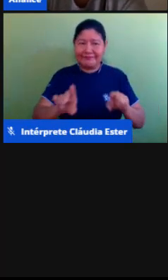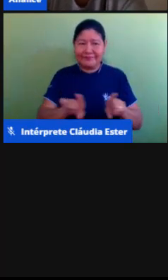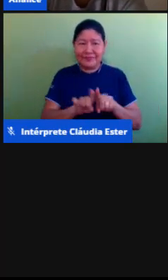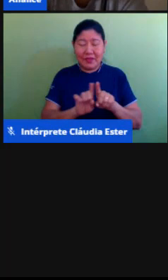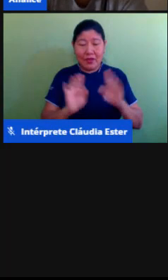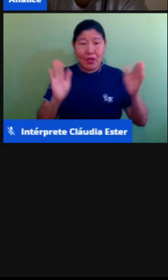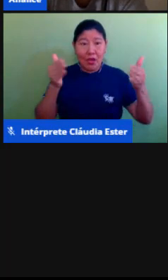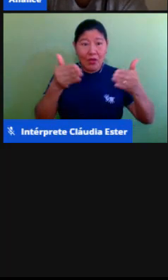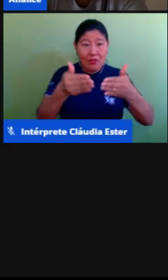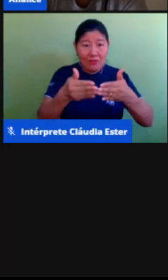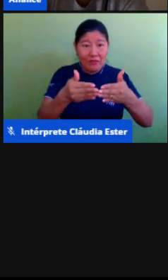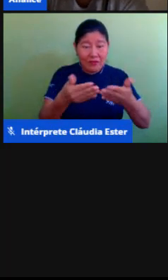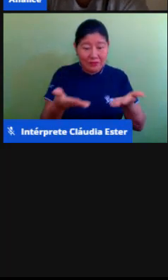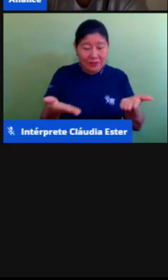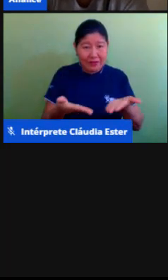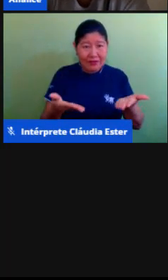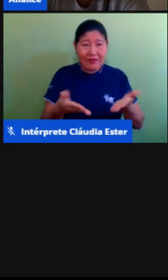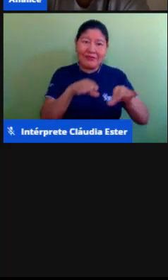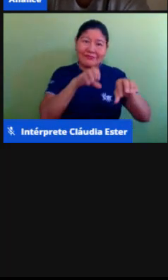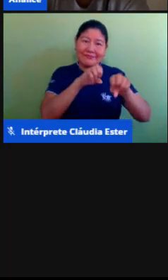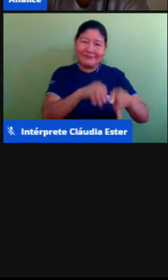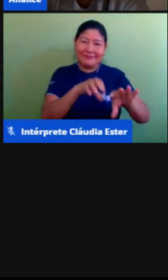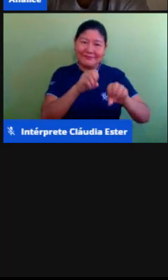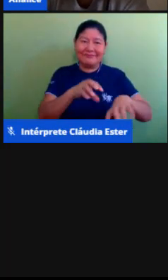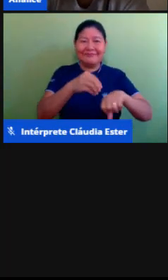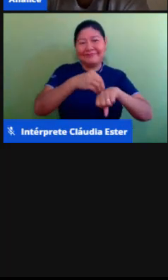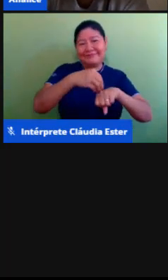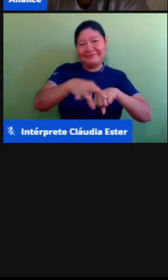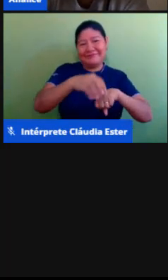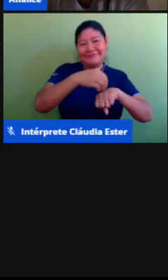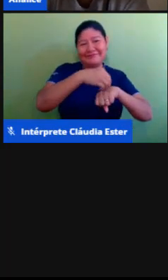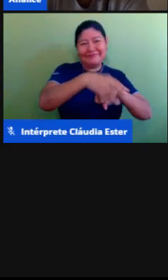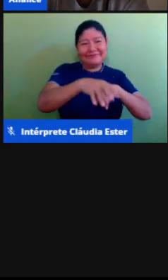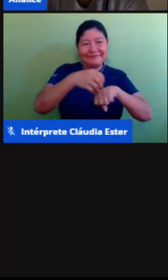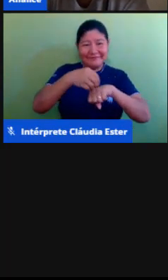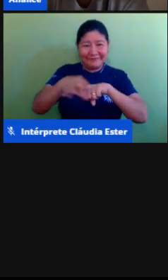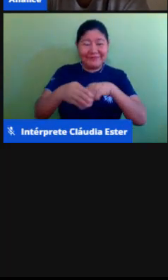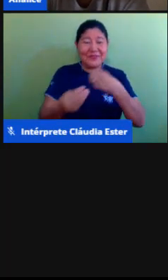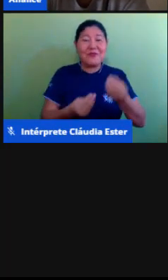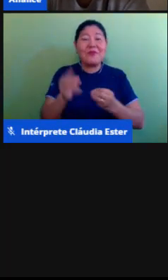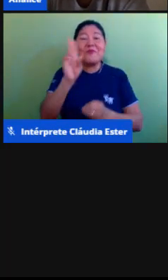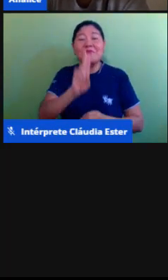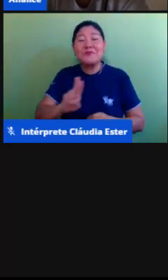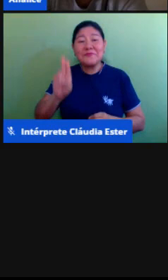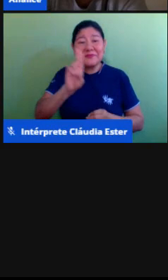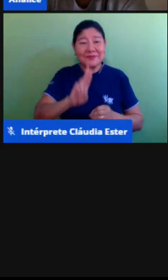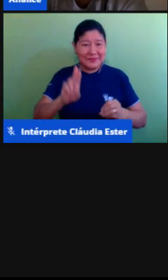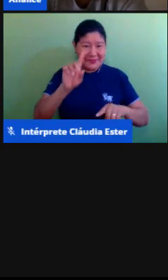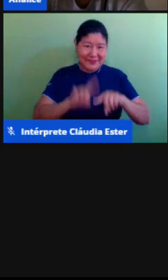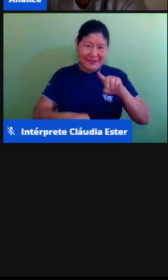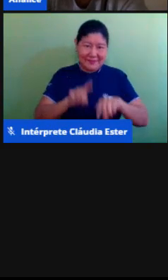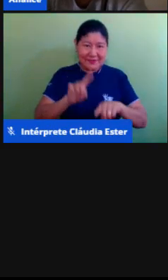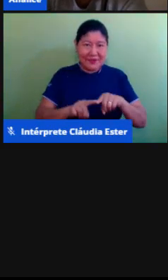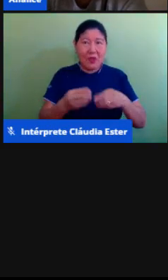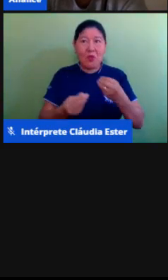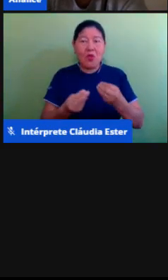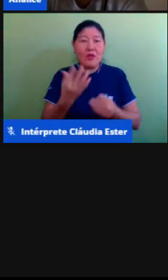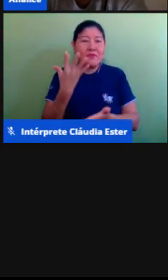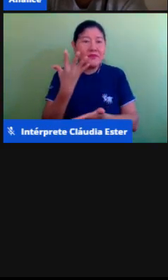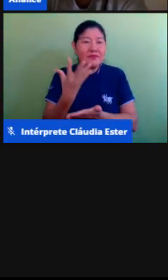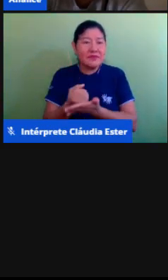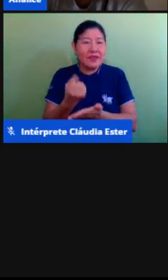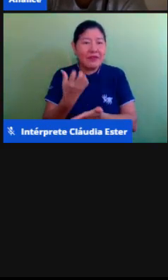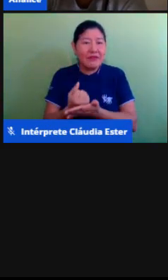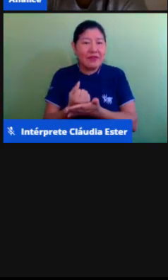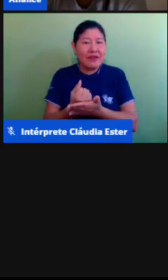cima dessa plataforma, né? Pensando aí para vocês essa possibilidade de baixar gráficos, mapas,